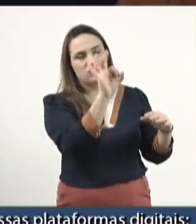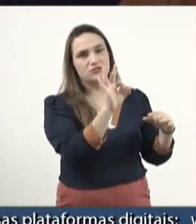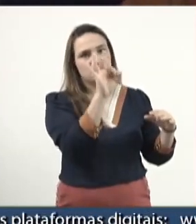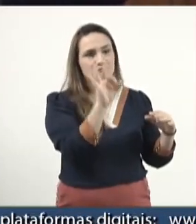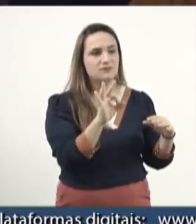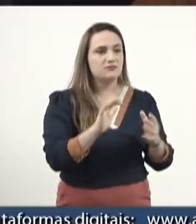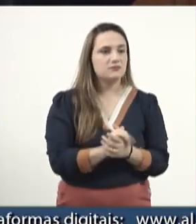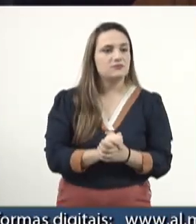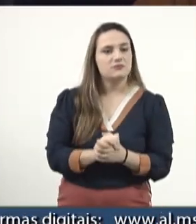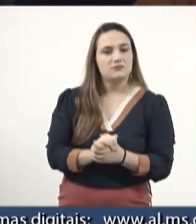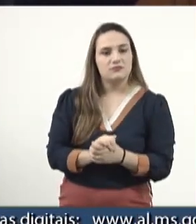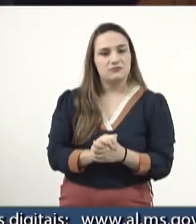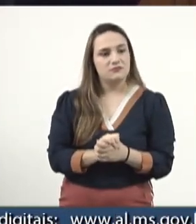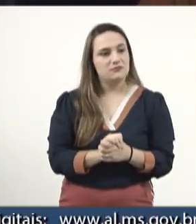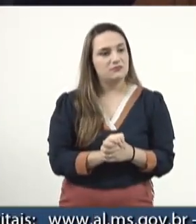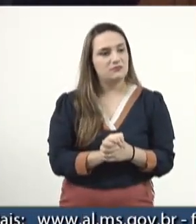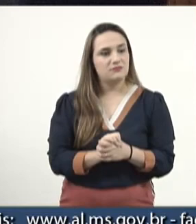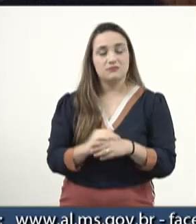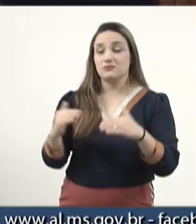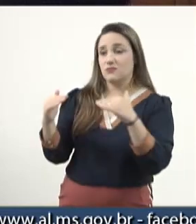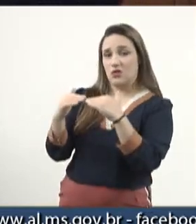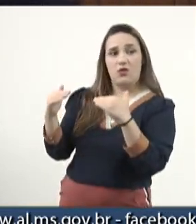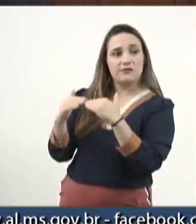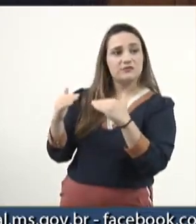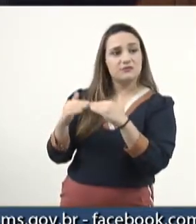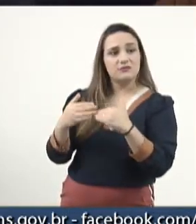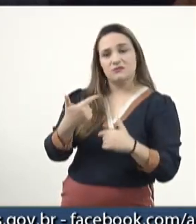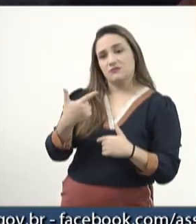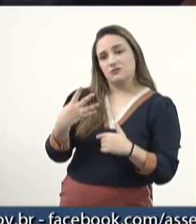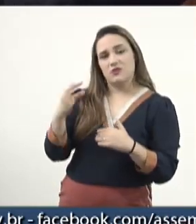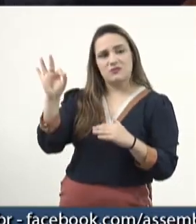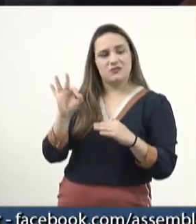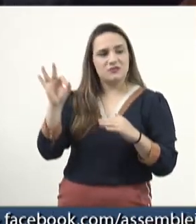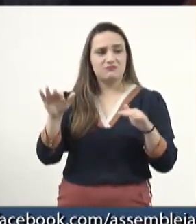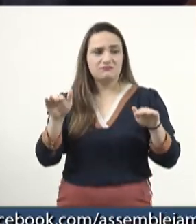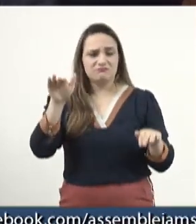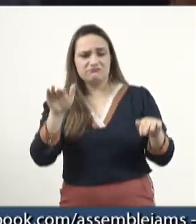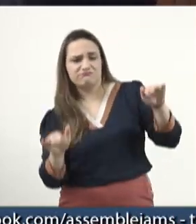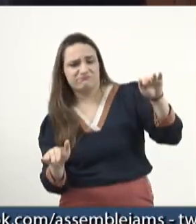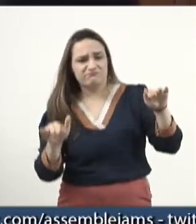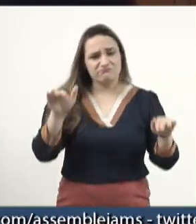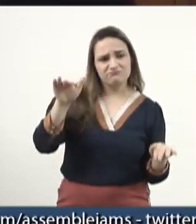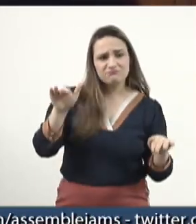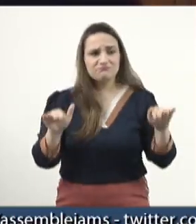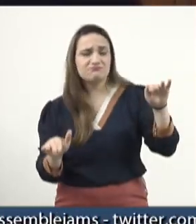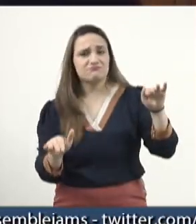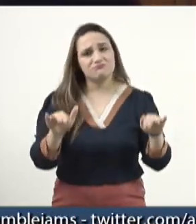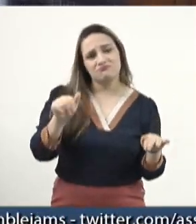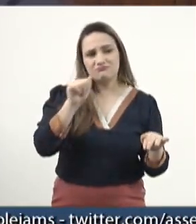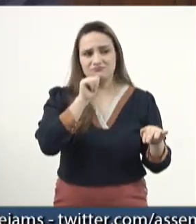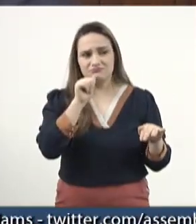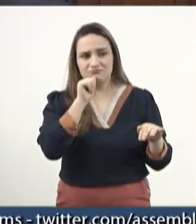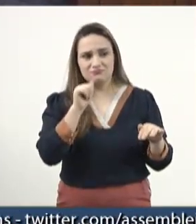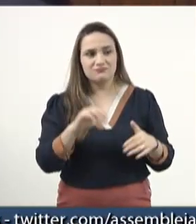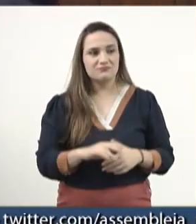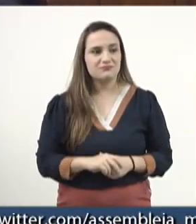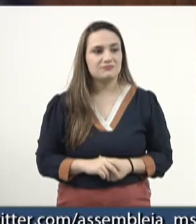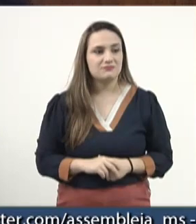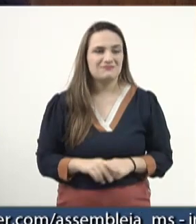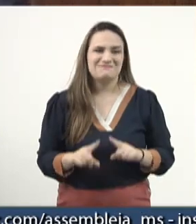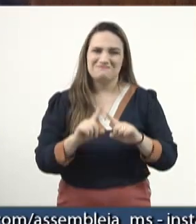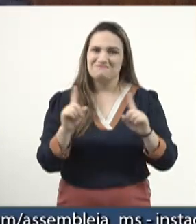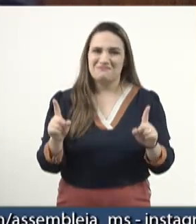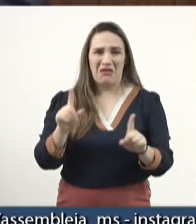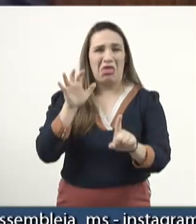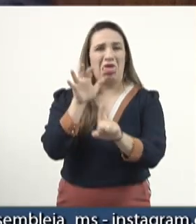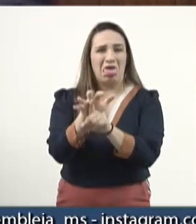28%. Quem é simpatizante do bolsonarismo, 24%. Está assim, ó, né? Mas assim, a lavagem cerebral